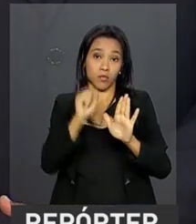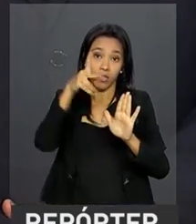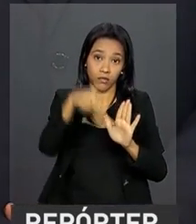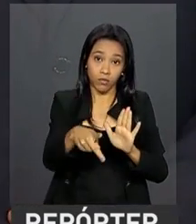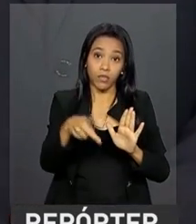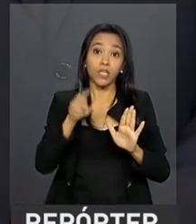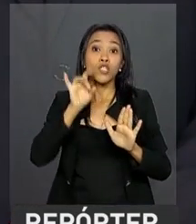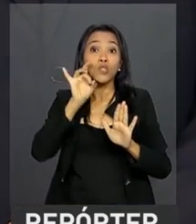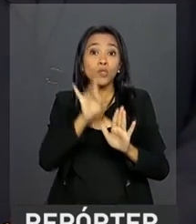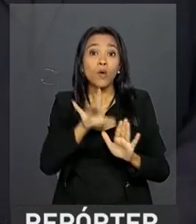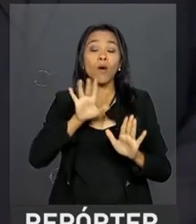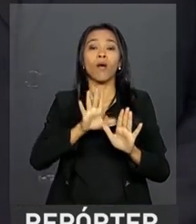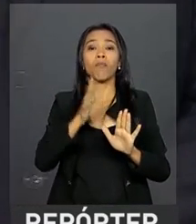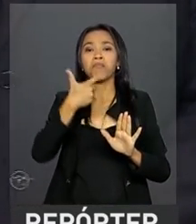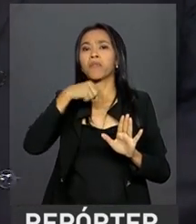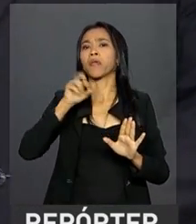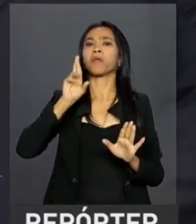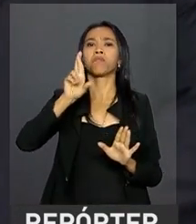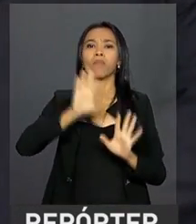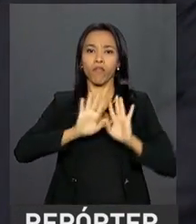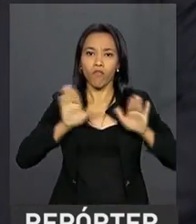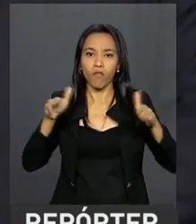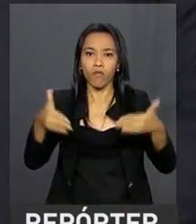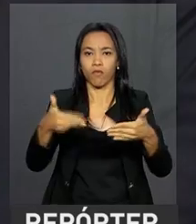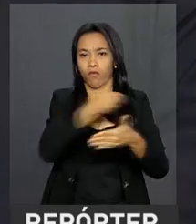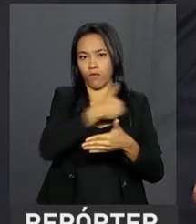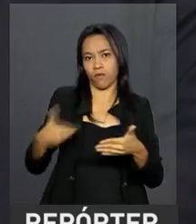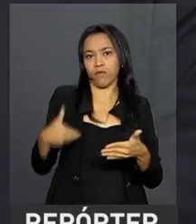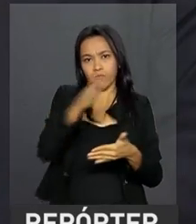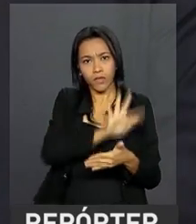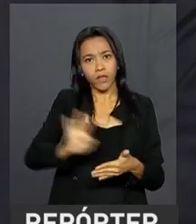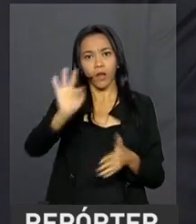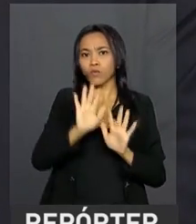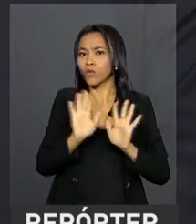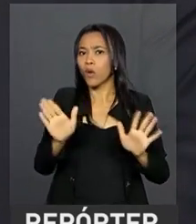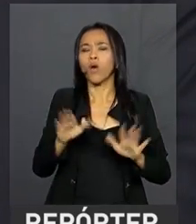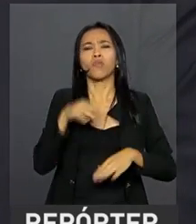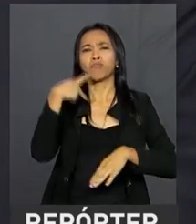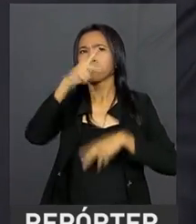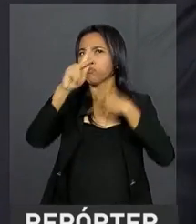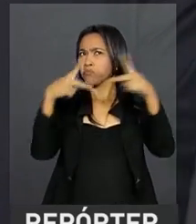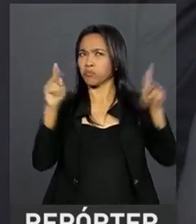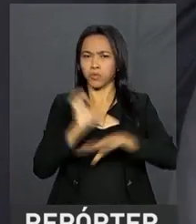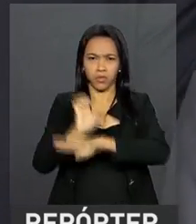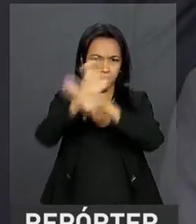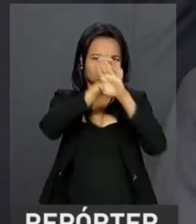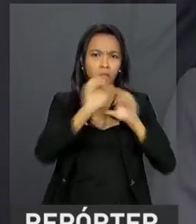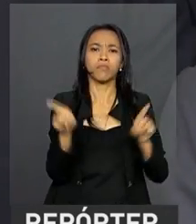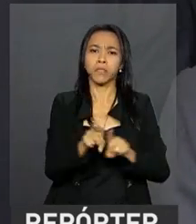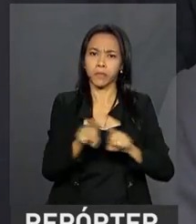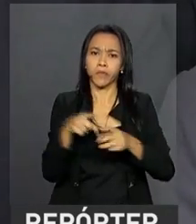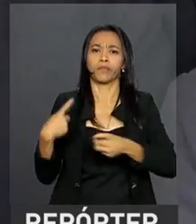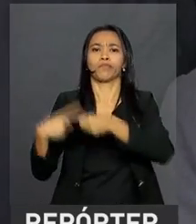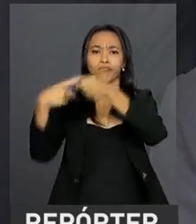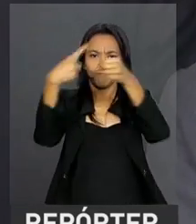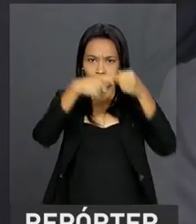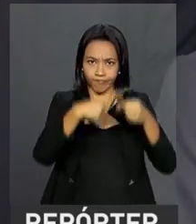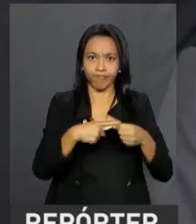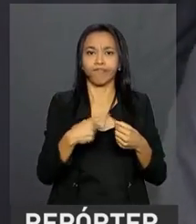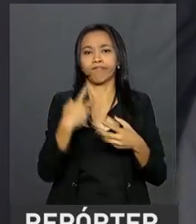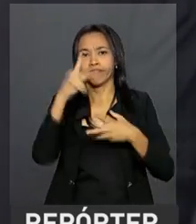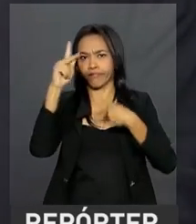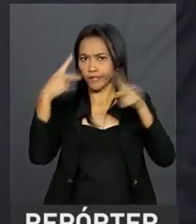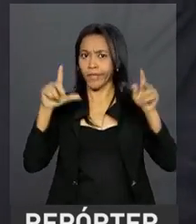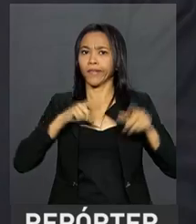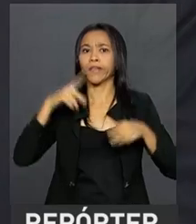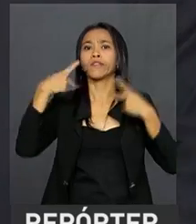aos servidores federais ficando por conta dos estados e naturalmente dos municípios que tem também